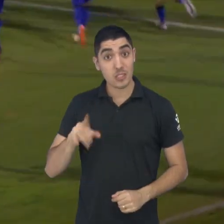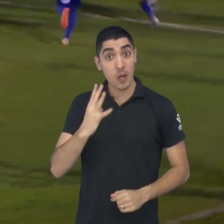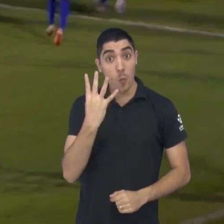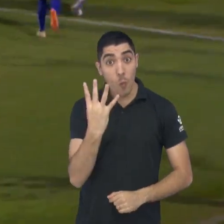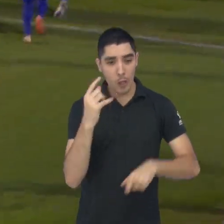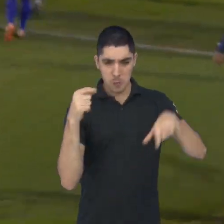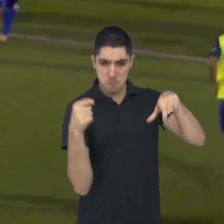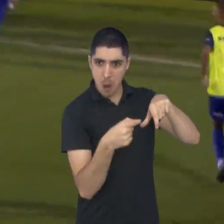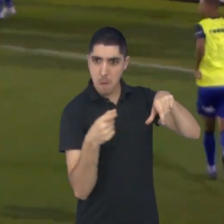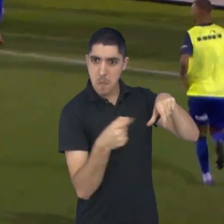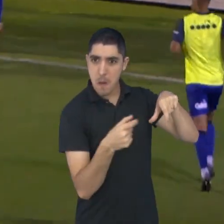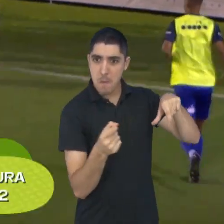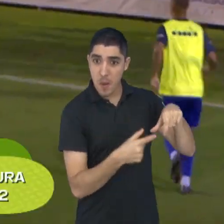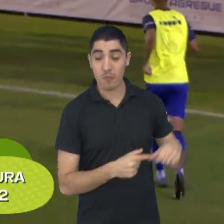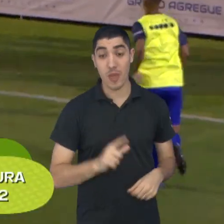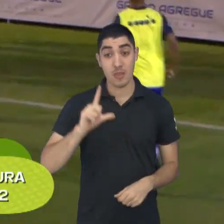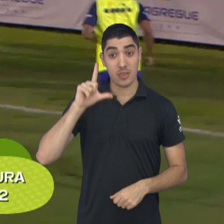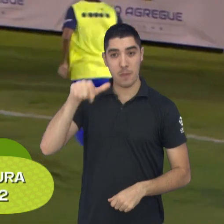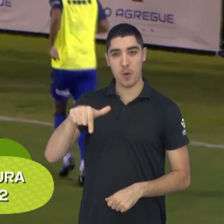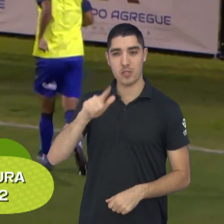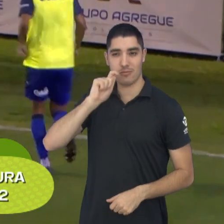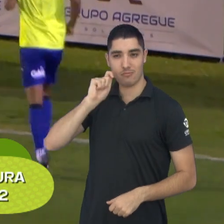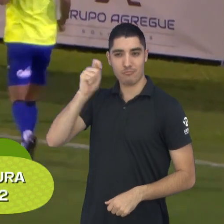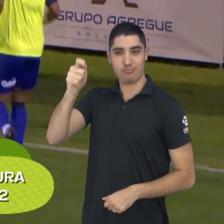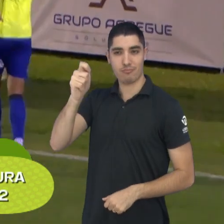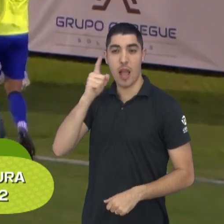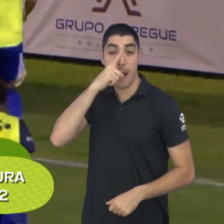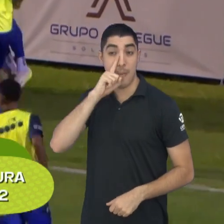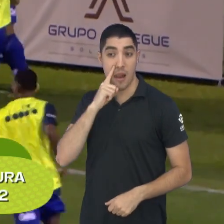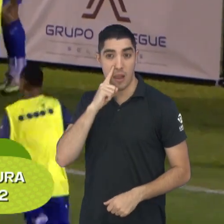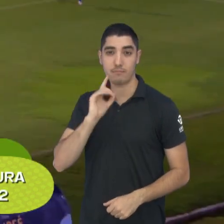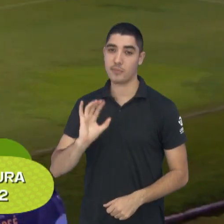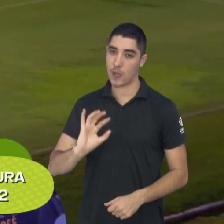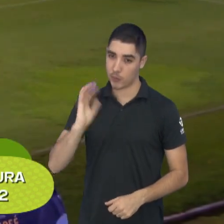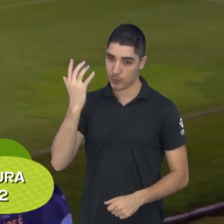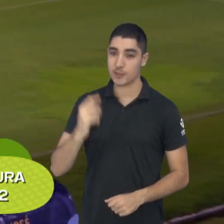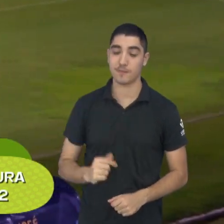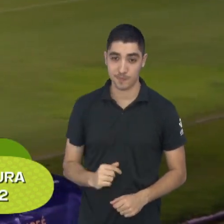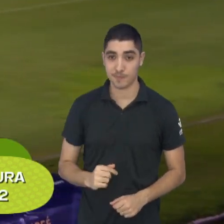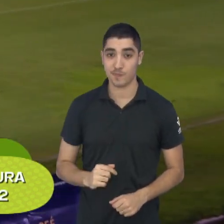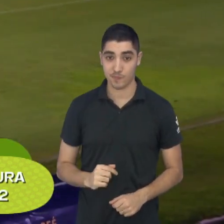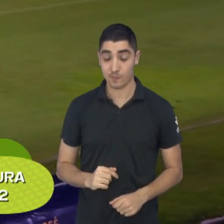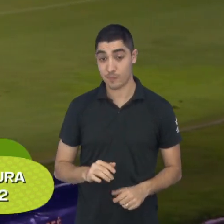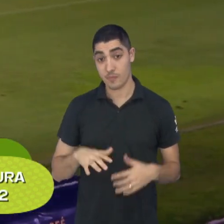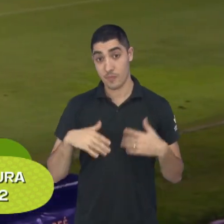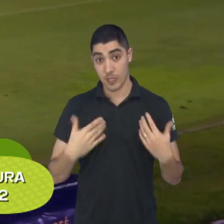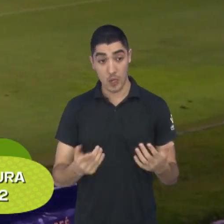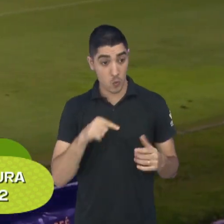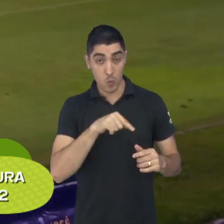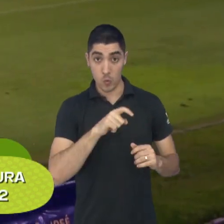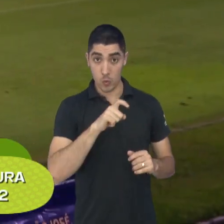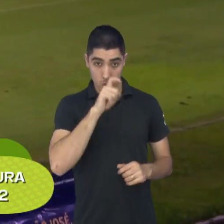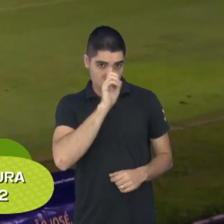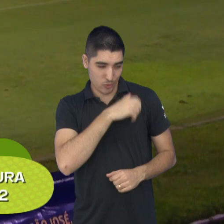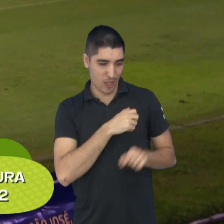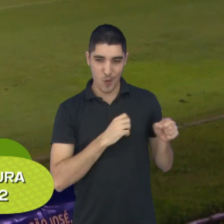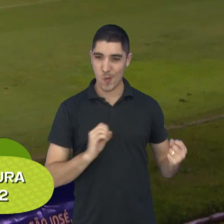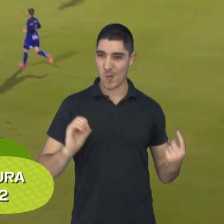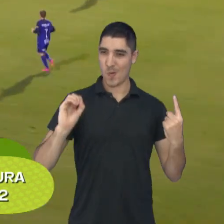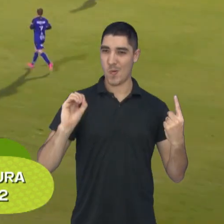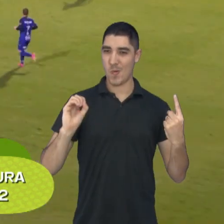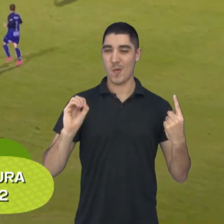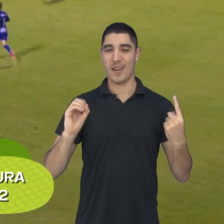campeonato. Na sequência, um cartão amarelo que faria diferença mais tarde. A vantagem deixou o jogo favorável para o São